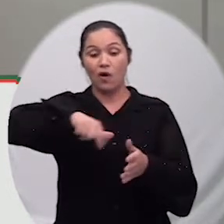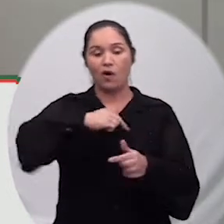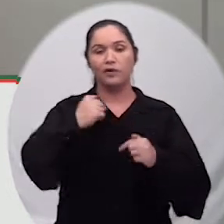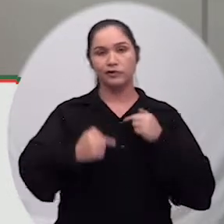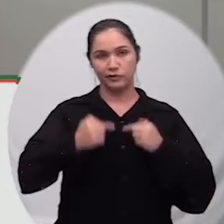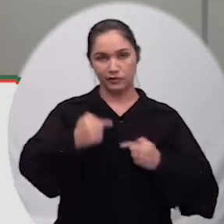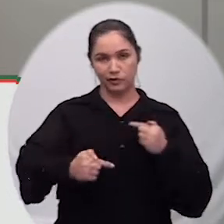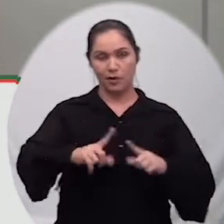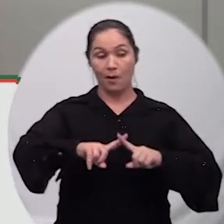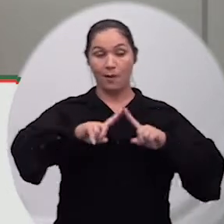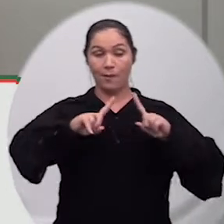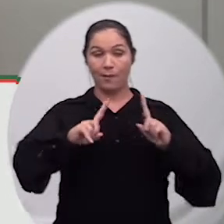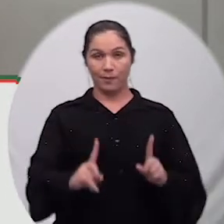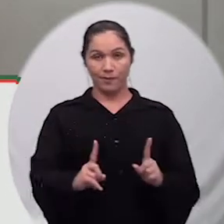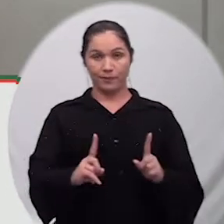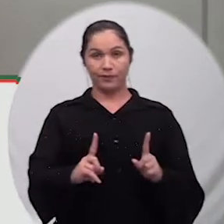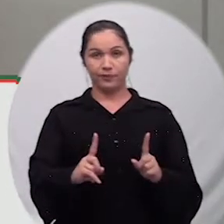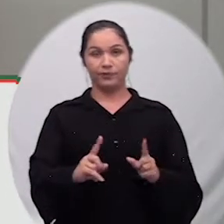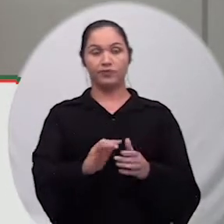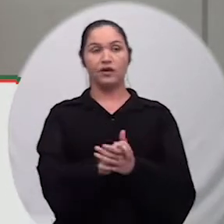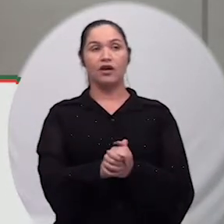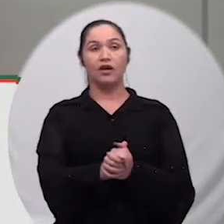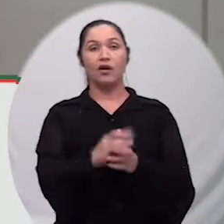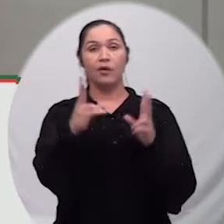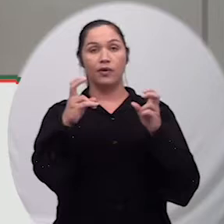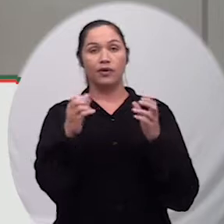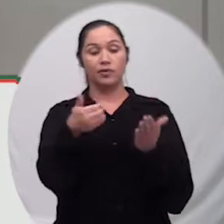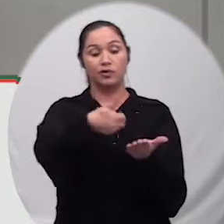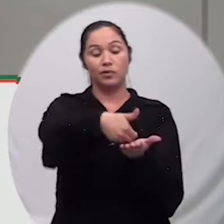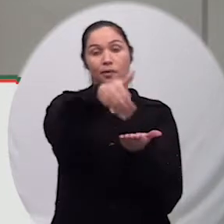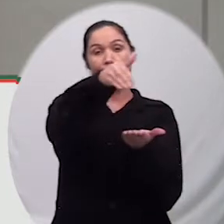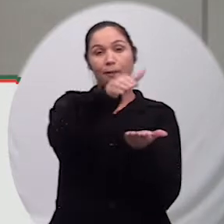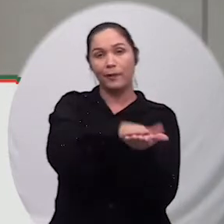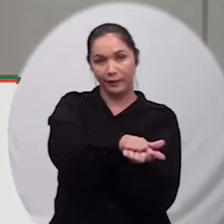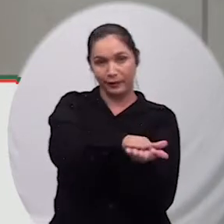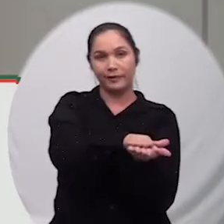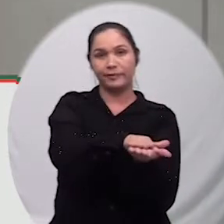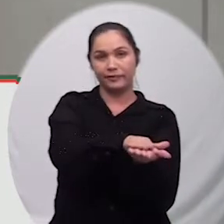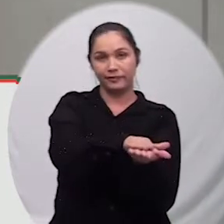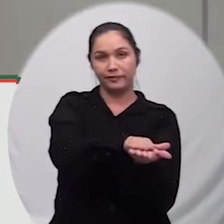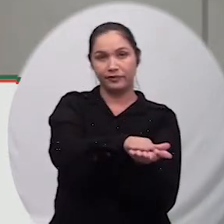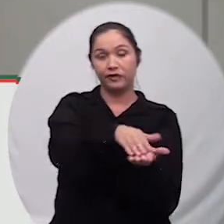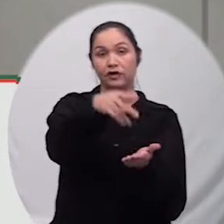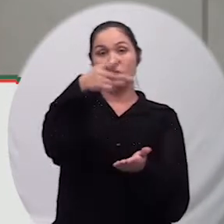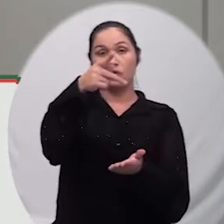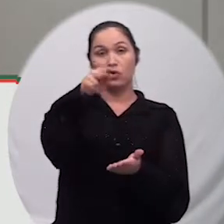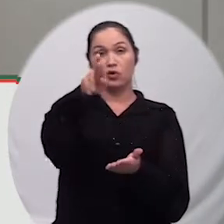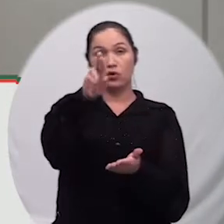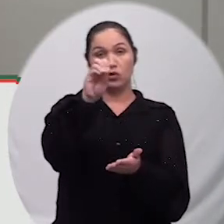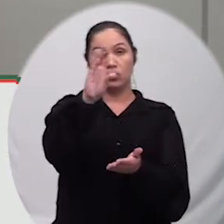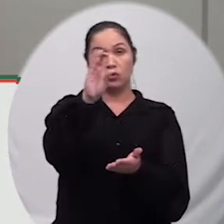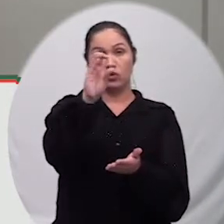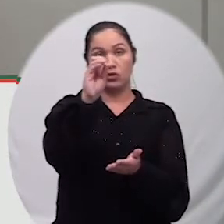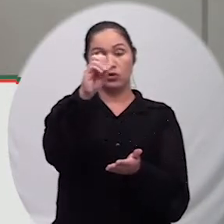relação àquela multa que o PROCON aplicou no valor